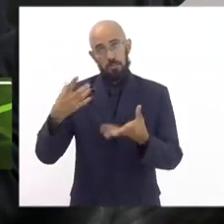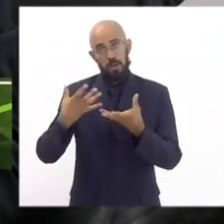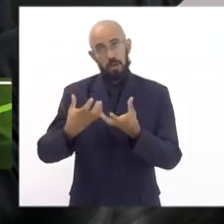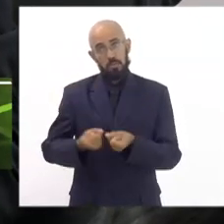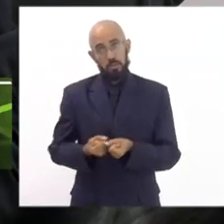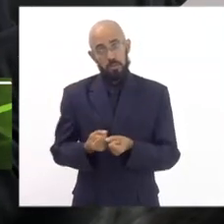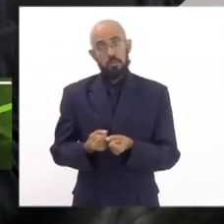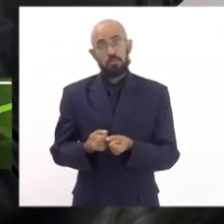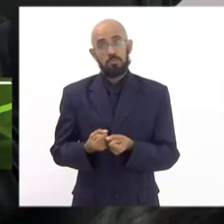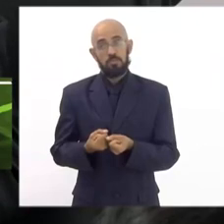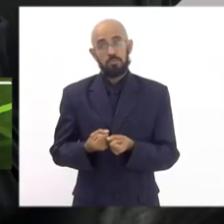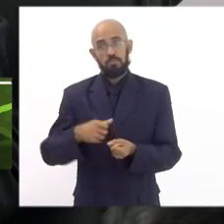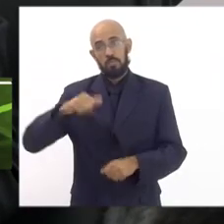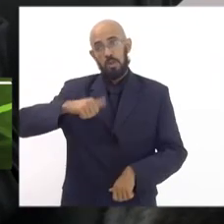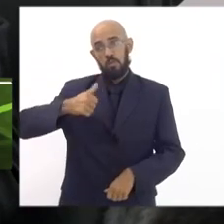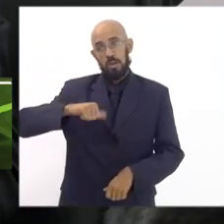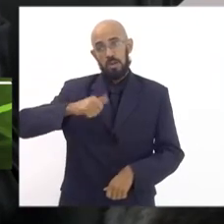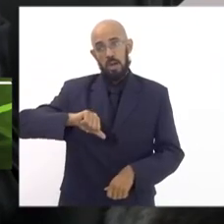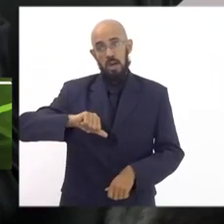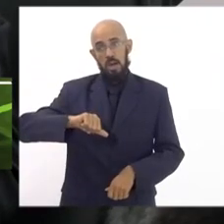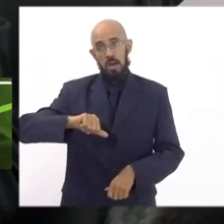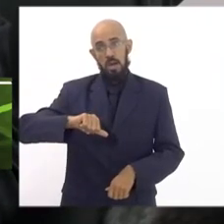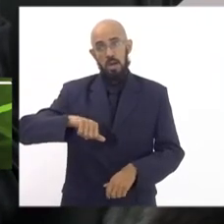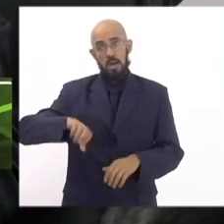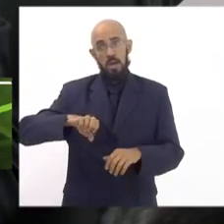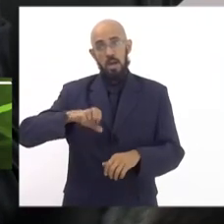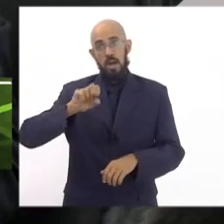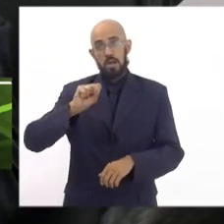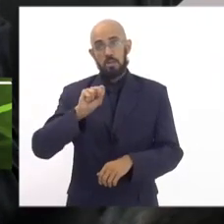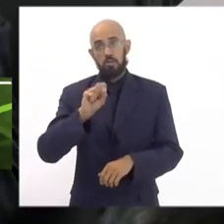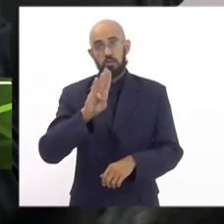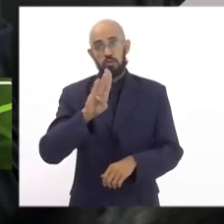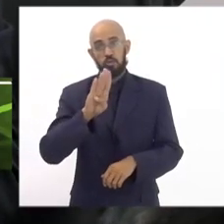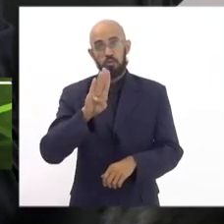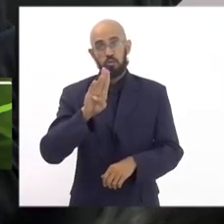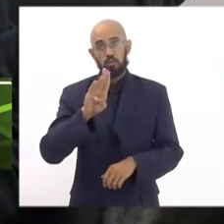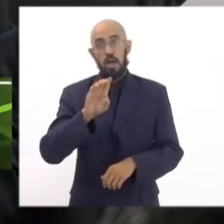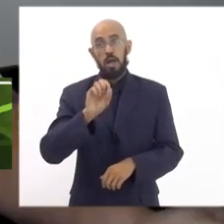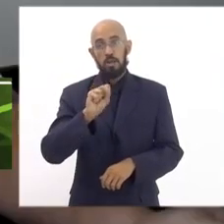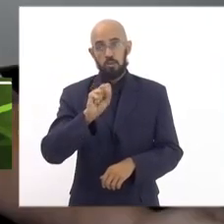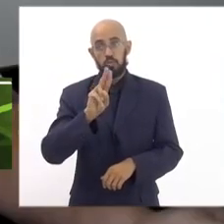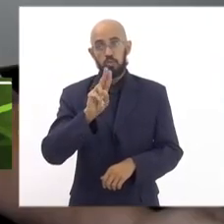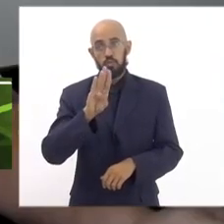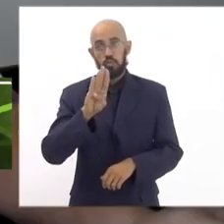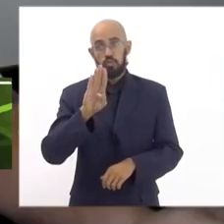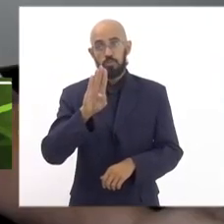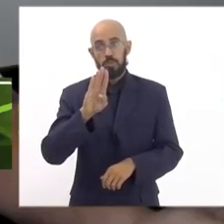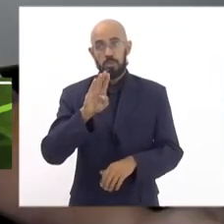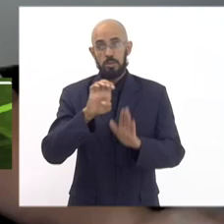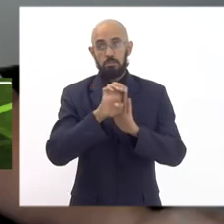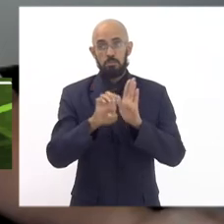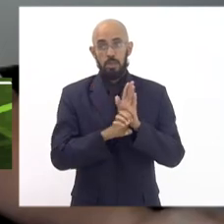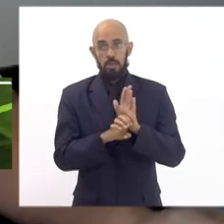e analisá-las, as subemendas juntos com as emendas propostas. Qual é o encaminho. Qual o número? É o 71. 71 da